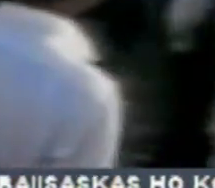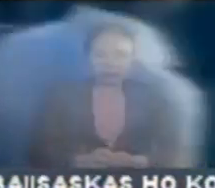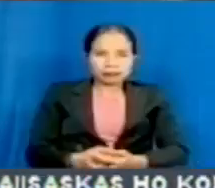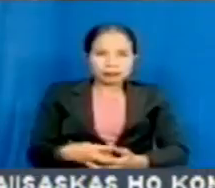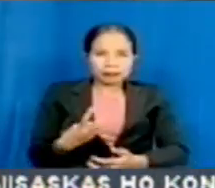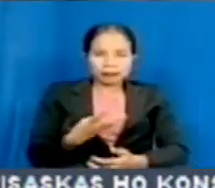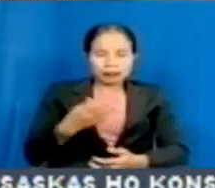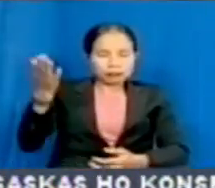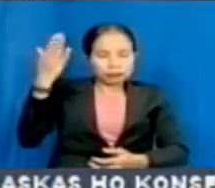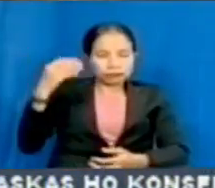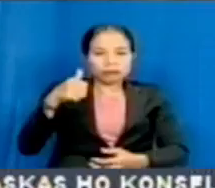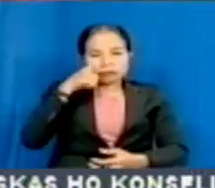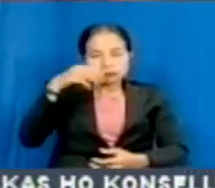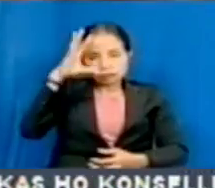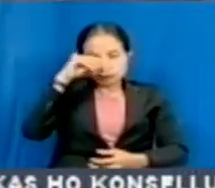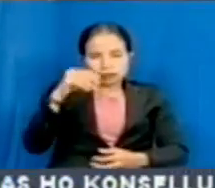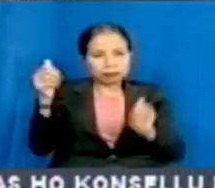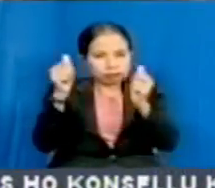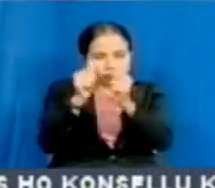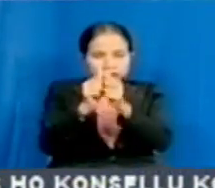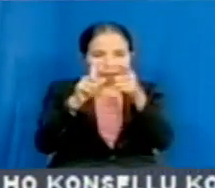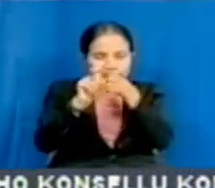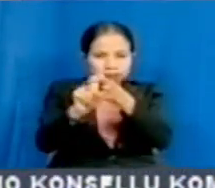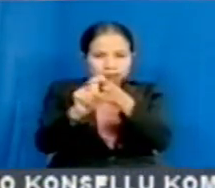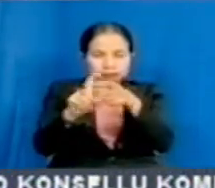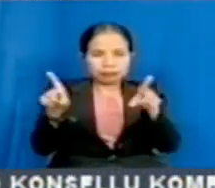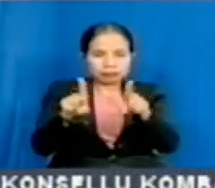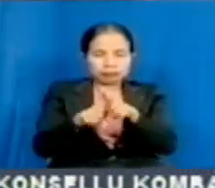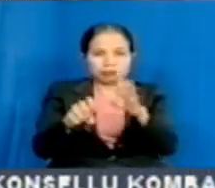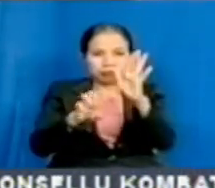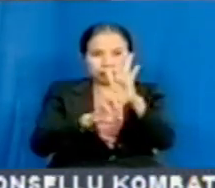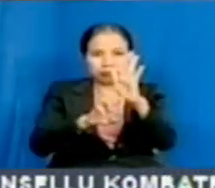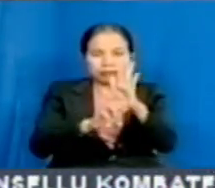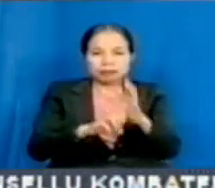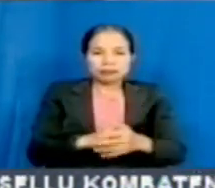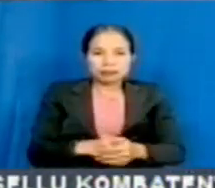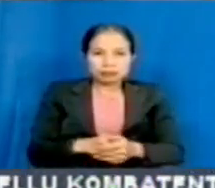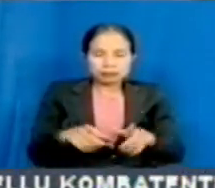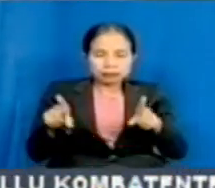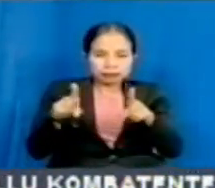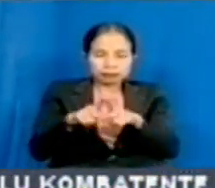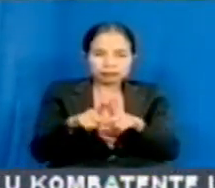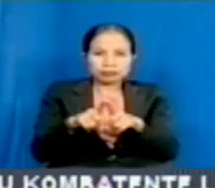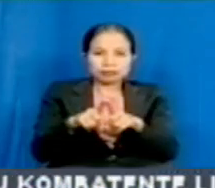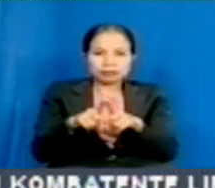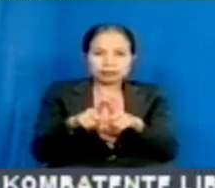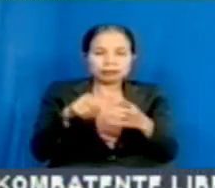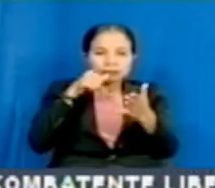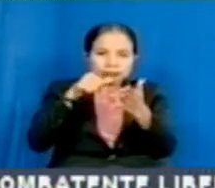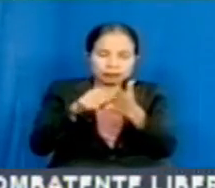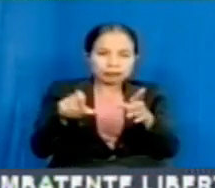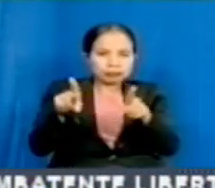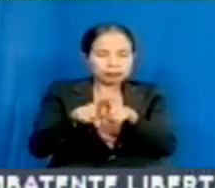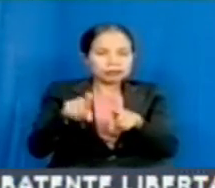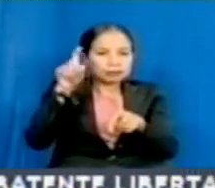Ami ulukne ami feto mane ne unidade tebes. Hanessa, por exemplo. Hanessa carta ida, Hanessa mambot